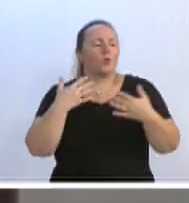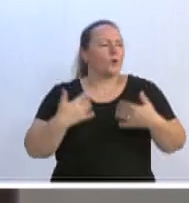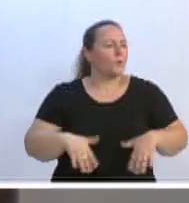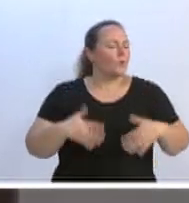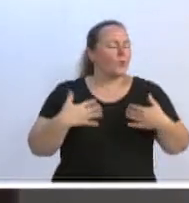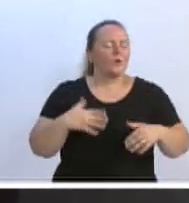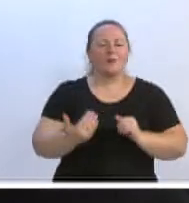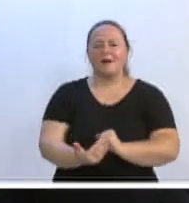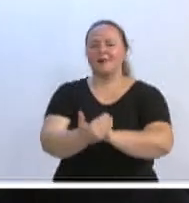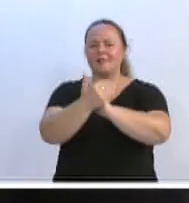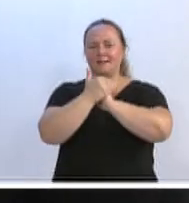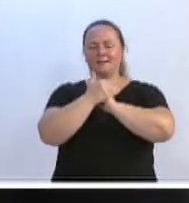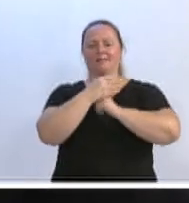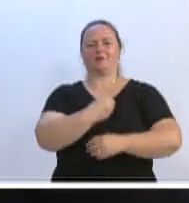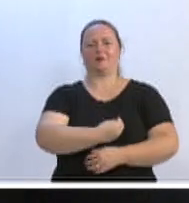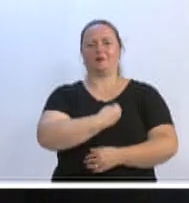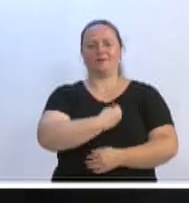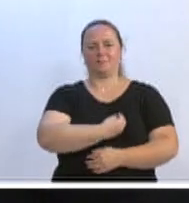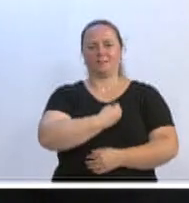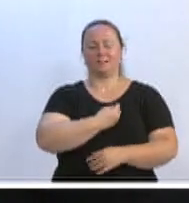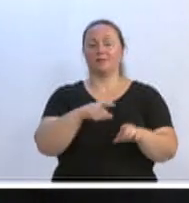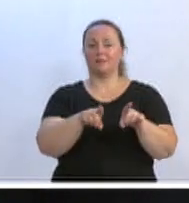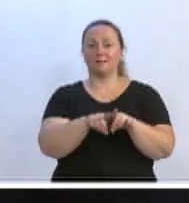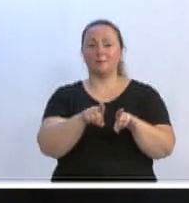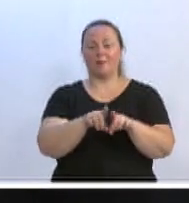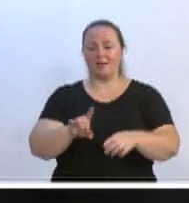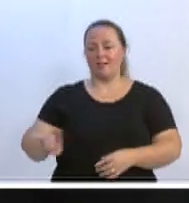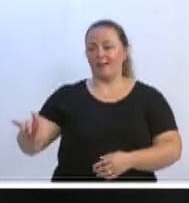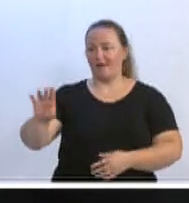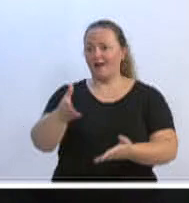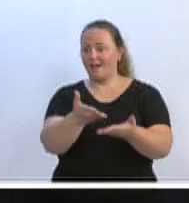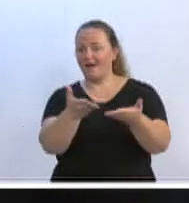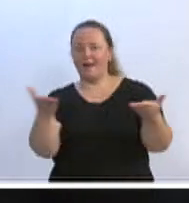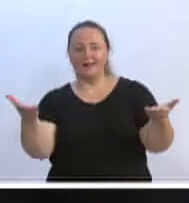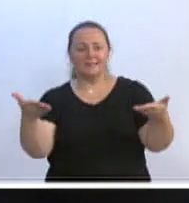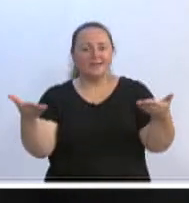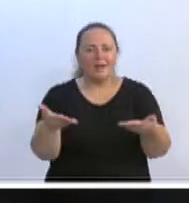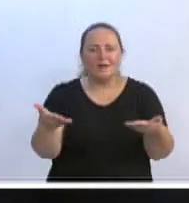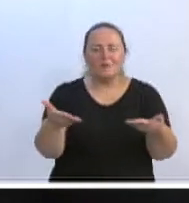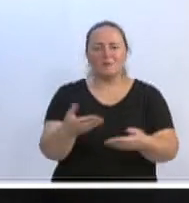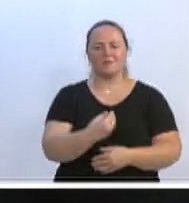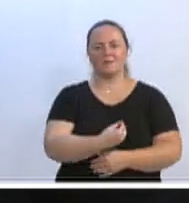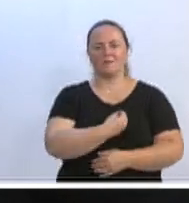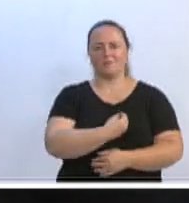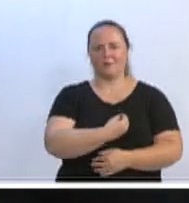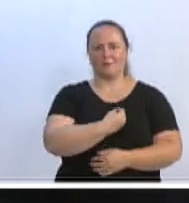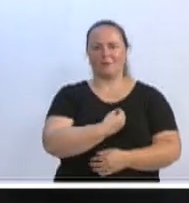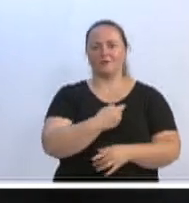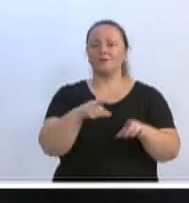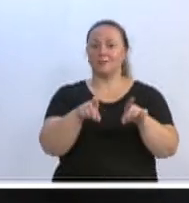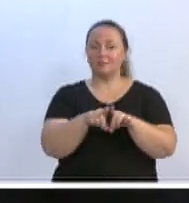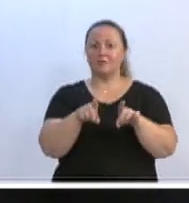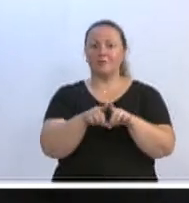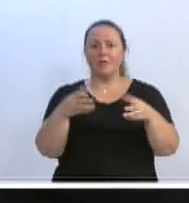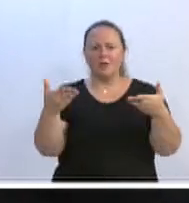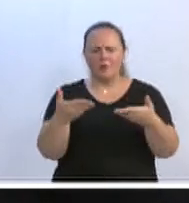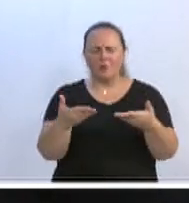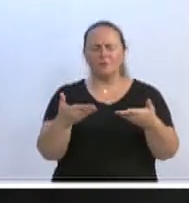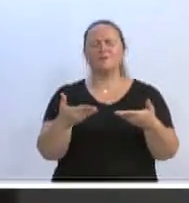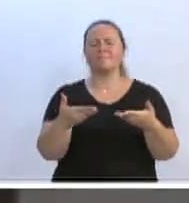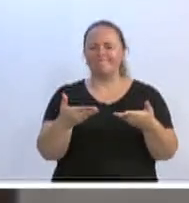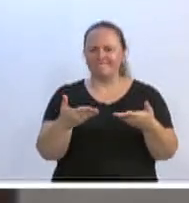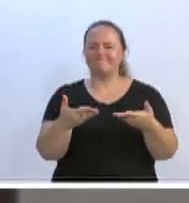nossas vidas e de cada um aqui presente, Senhor. E nós já levantamos, ó Pai, um clamor em favor desta